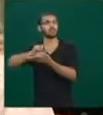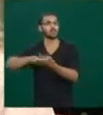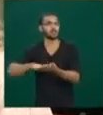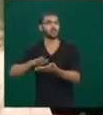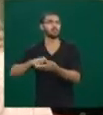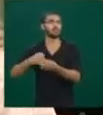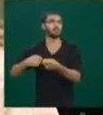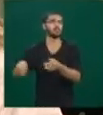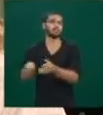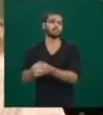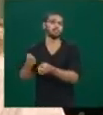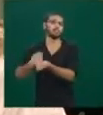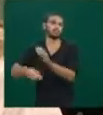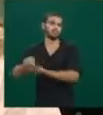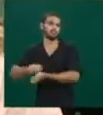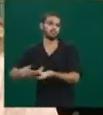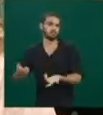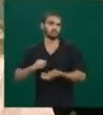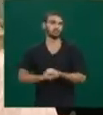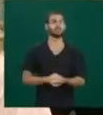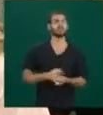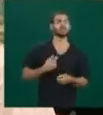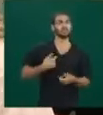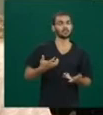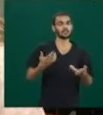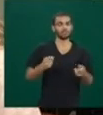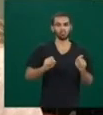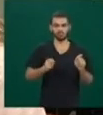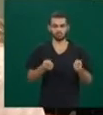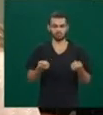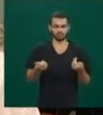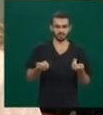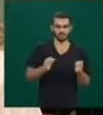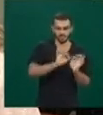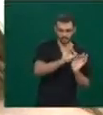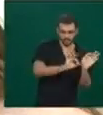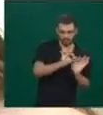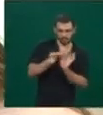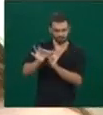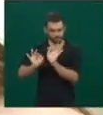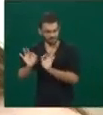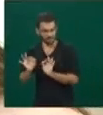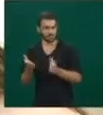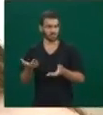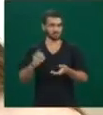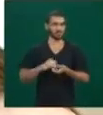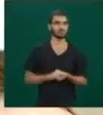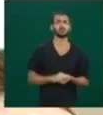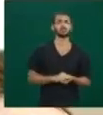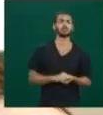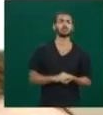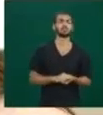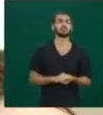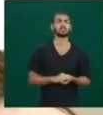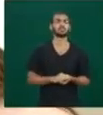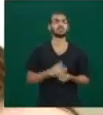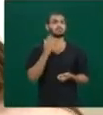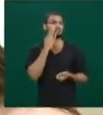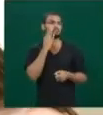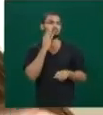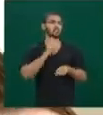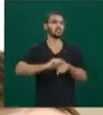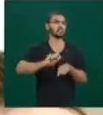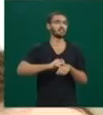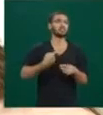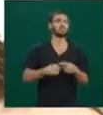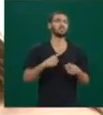de administração. E eu tô aqui para ajustar um pouquinho mais, para não ficar tão pesado. Ela conta que ficou sabendo do minicurso pelo